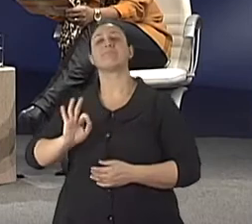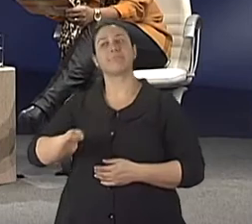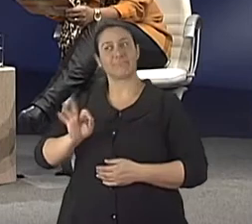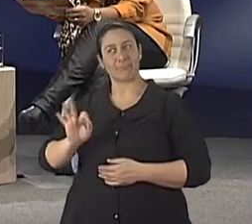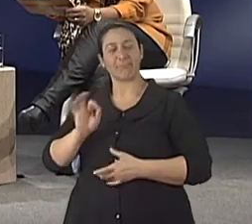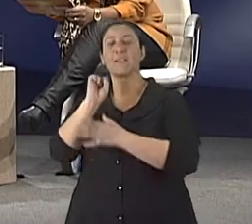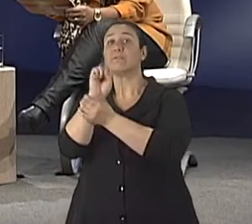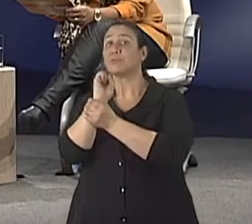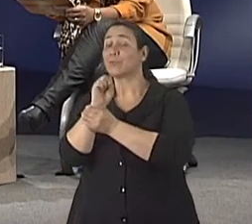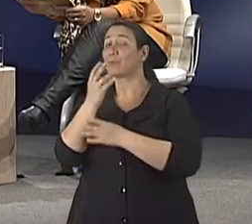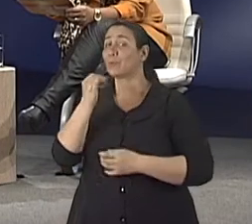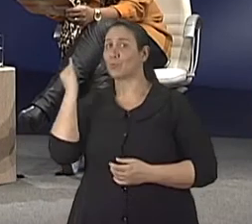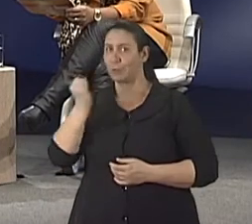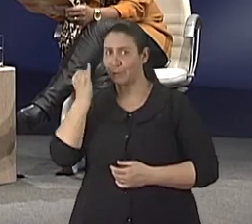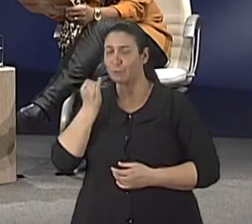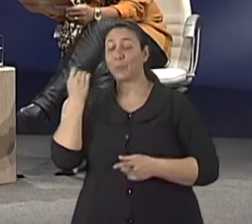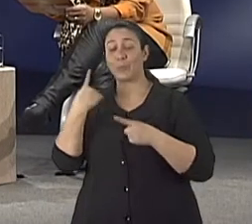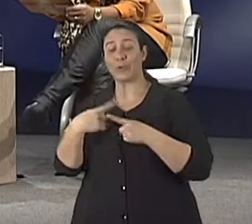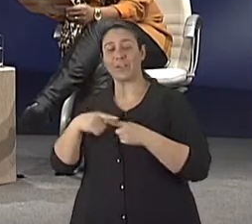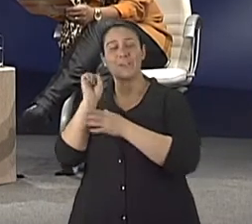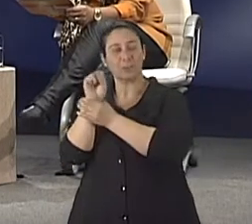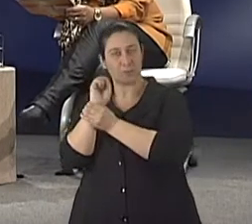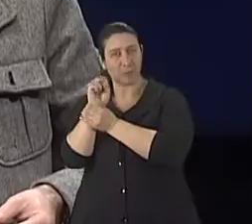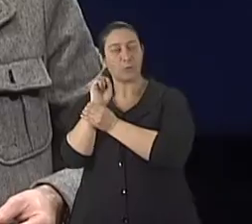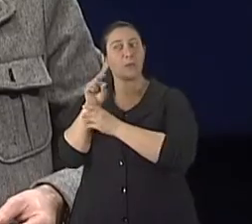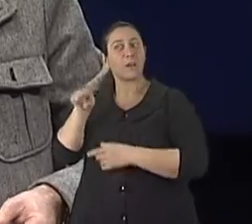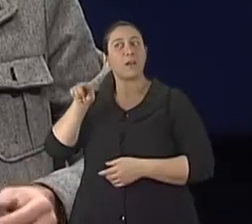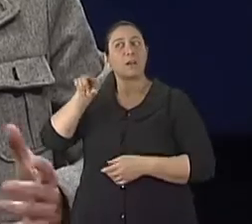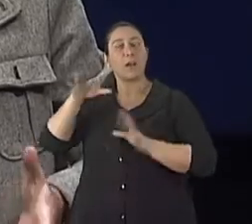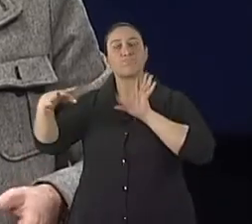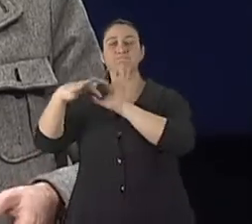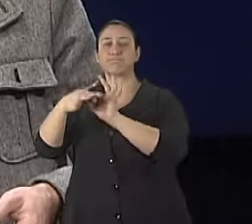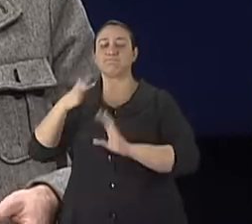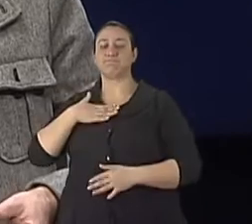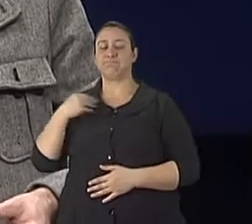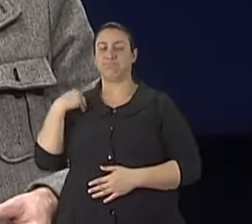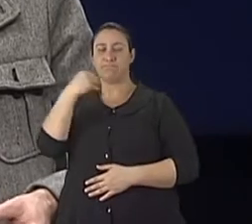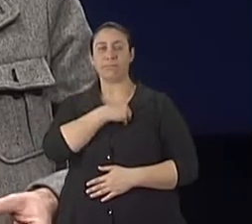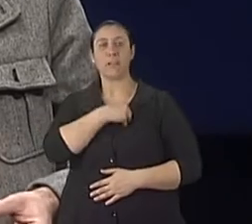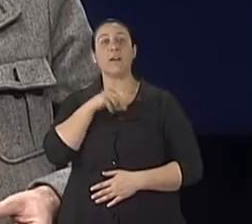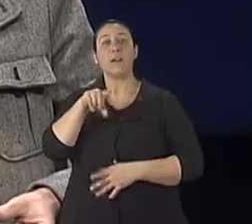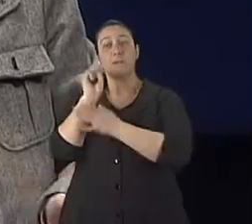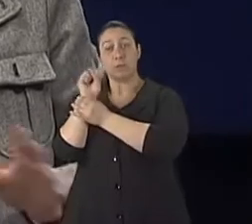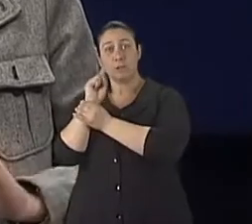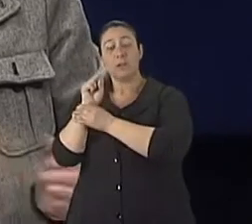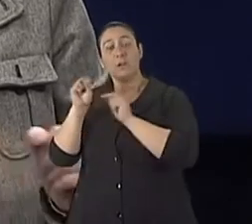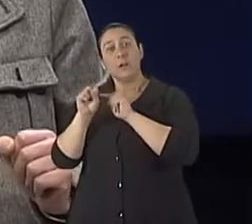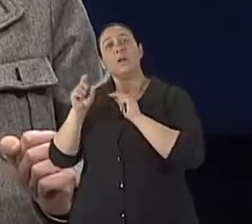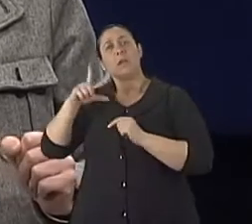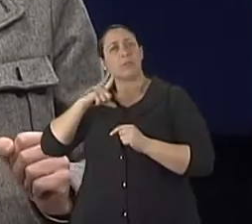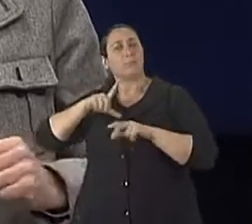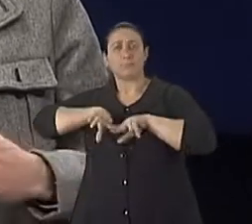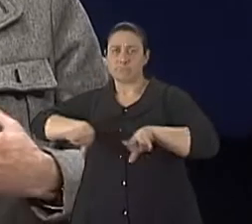fisioterapeuta hoje é um aliado muito importante em nosso tratamento com a fisioterapia hoje ela é empregada como coadjuvante no